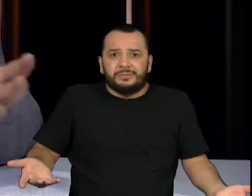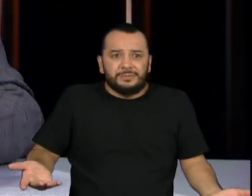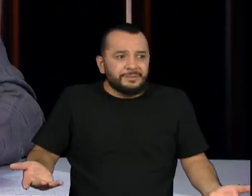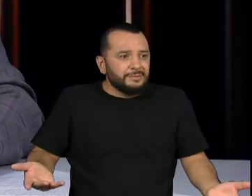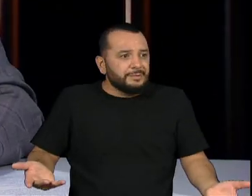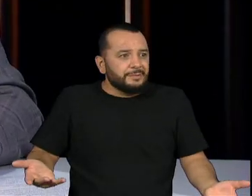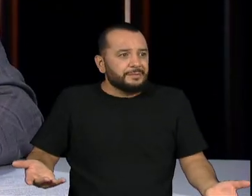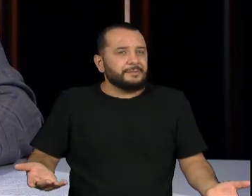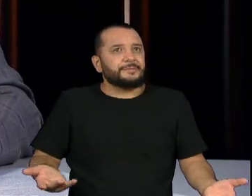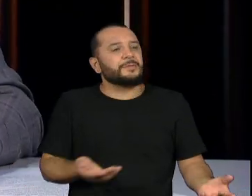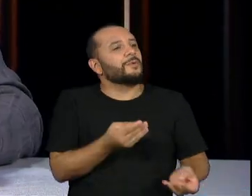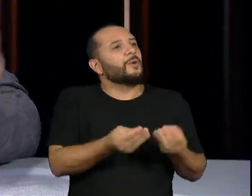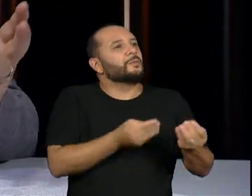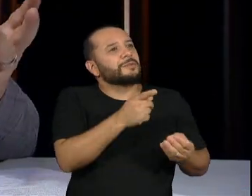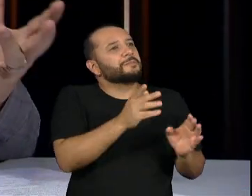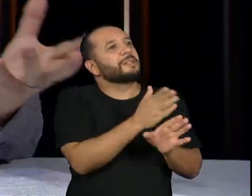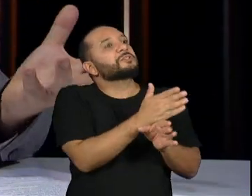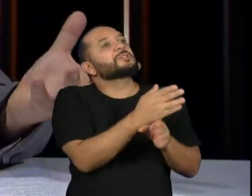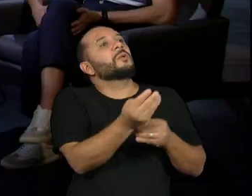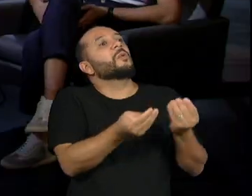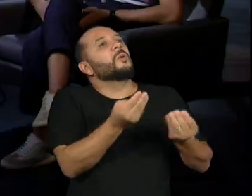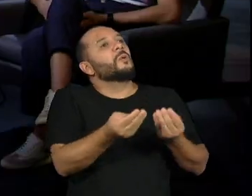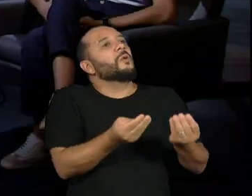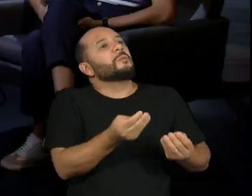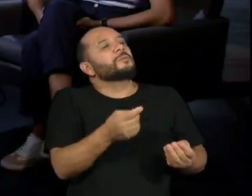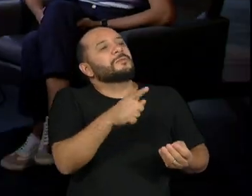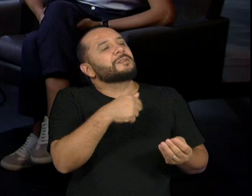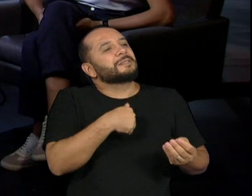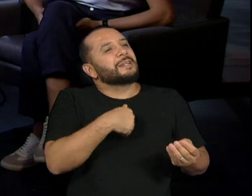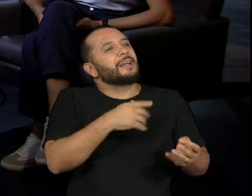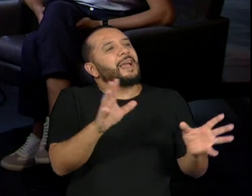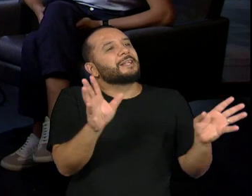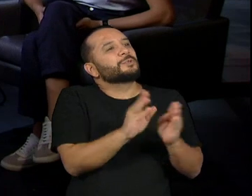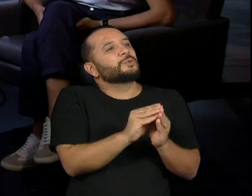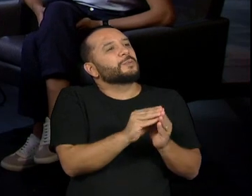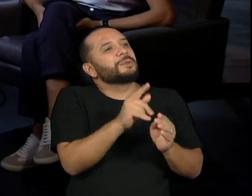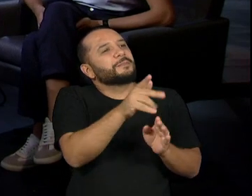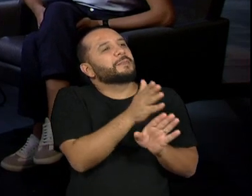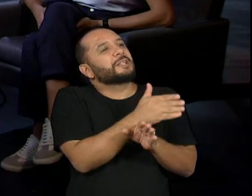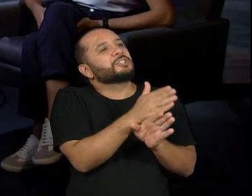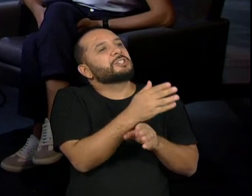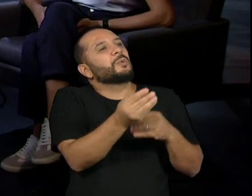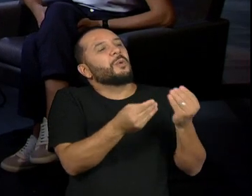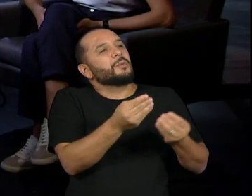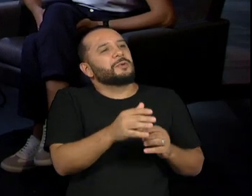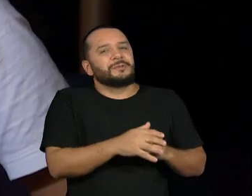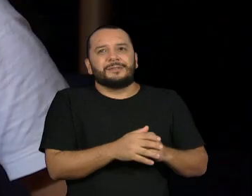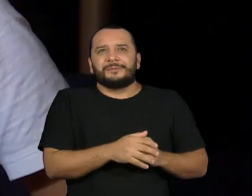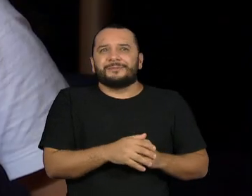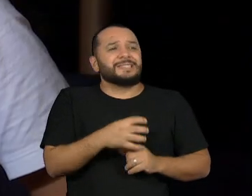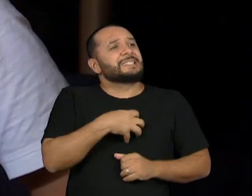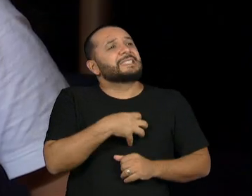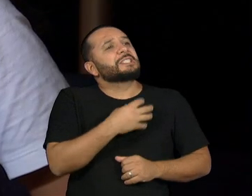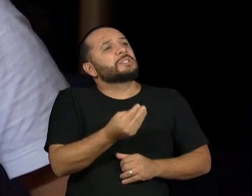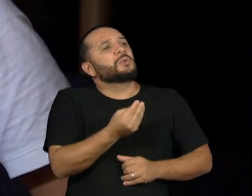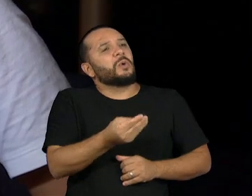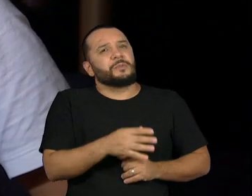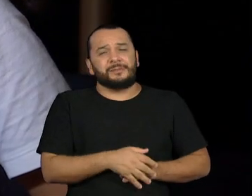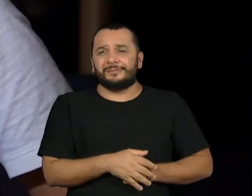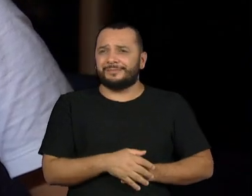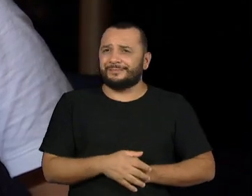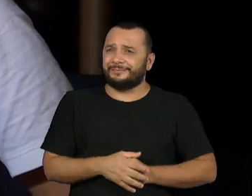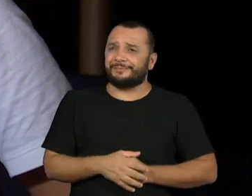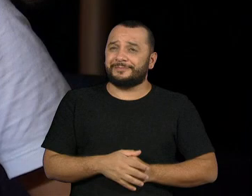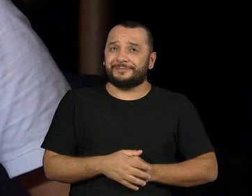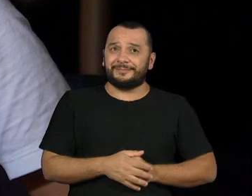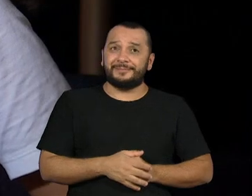Qual é essa situação? Como que você define essa situação de perdida? A gente, hoje,